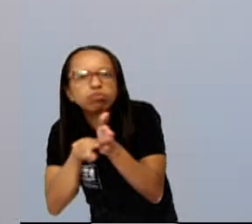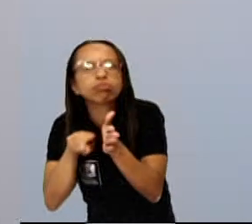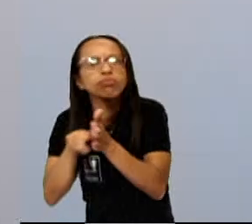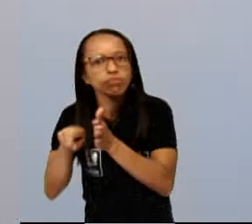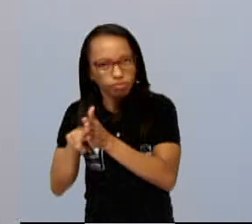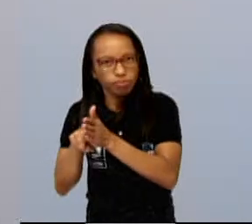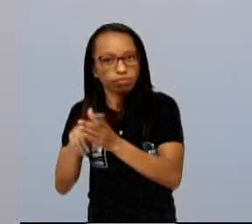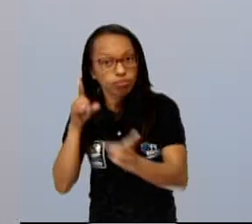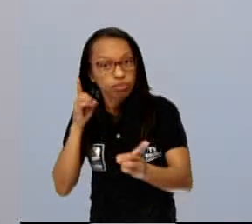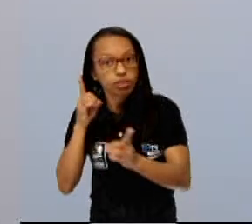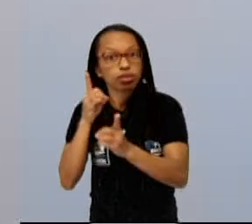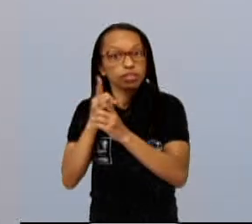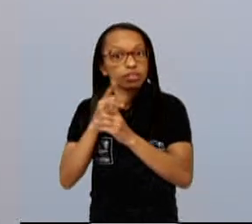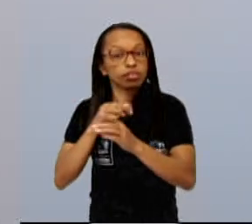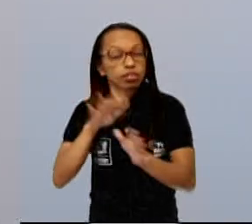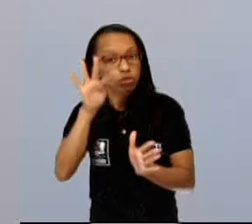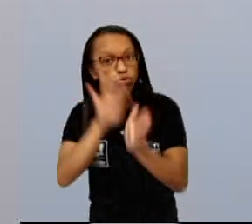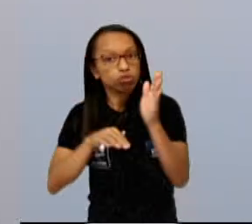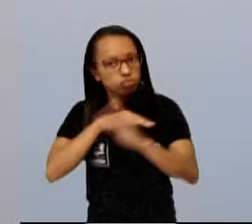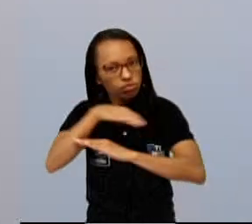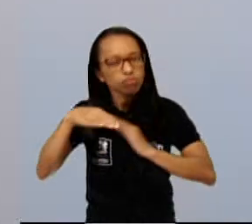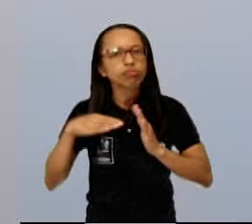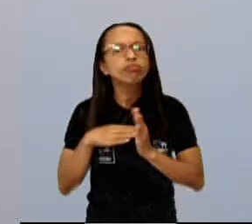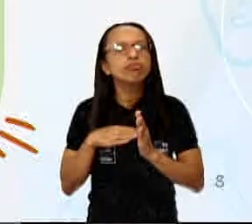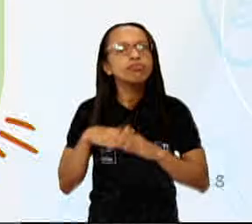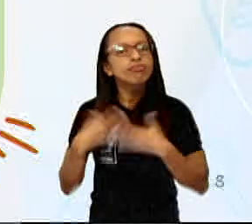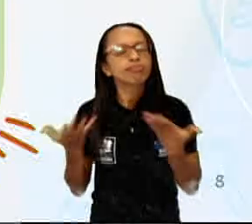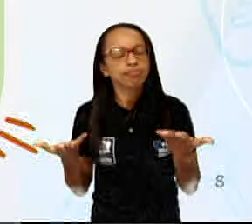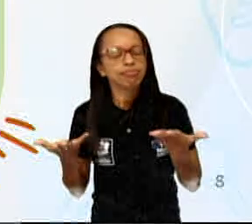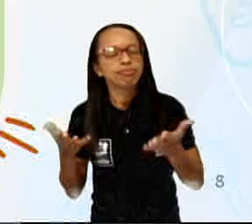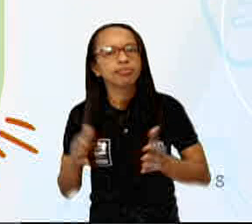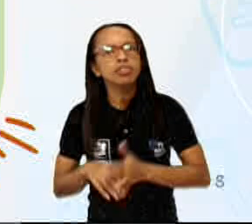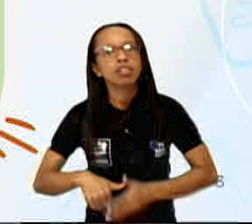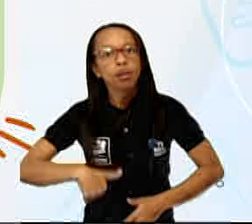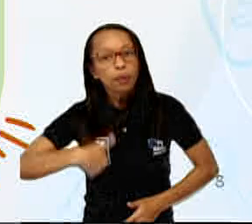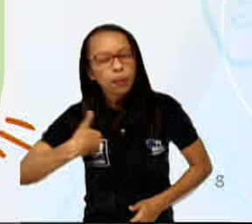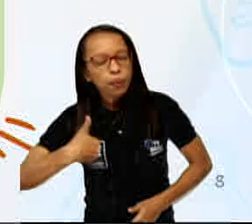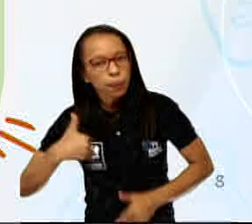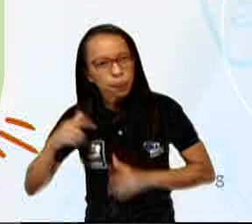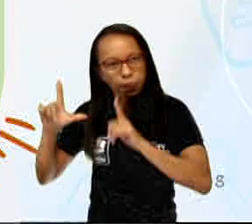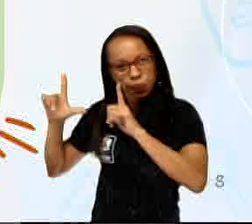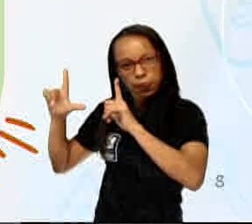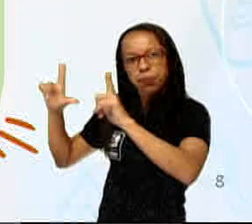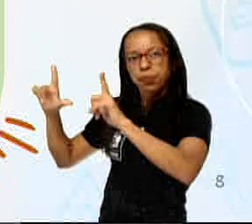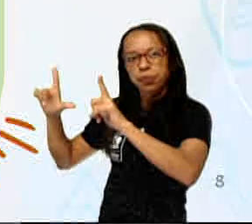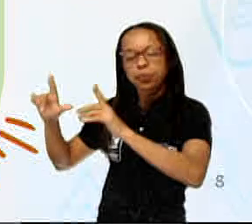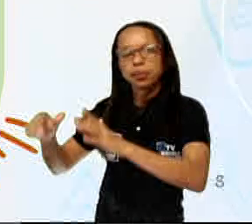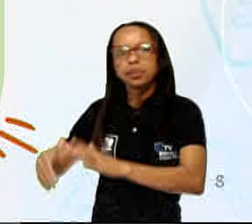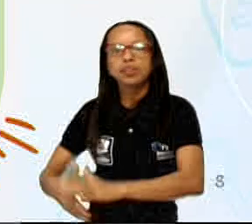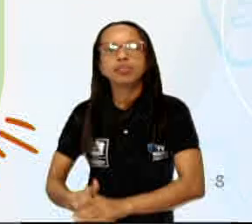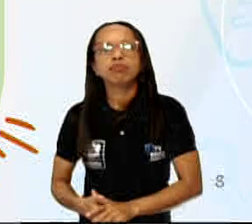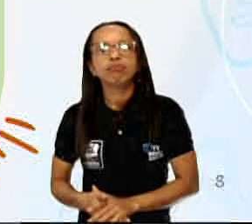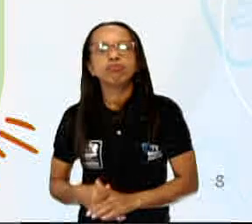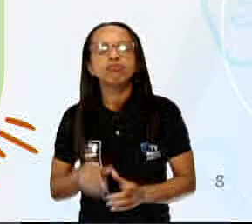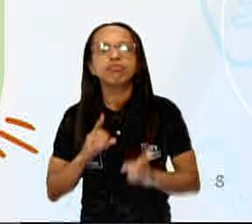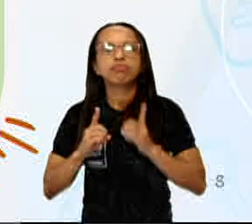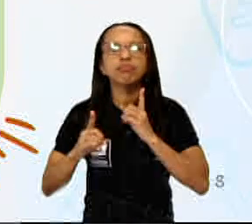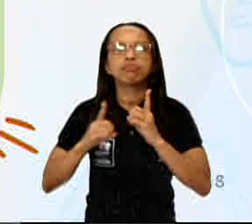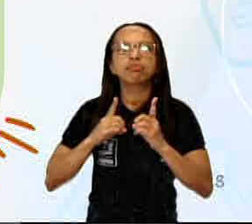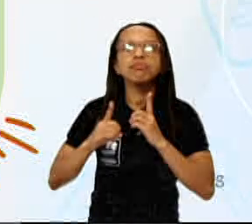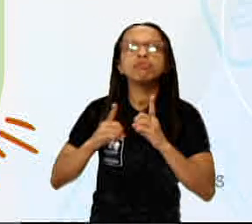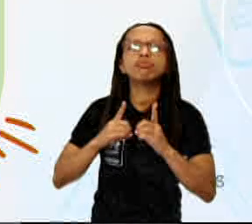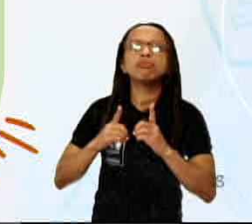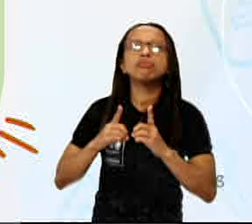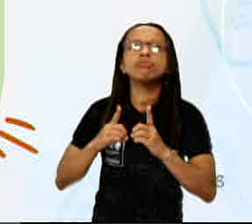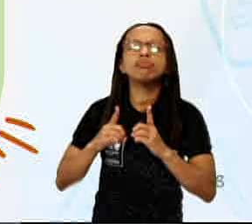completo? Vamos ver quais foram? Nessa primeira lâmina, a gente fez a discussão em torno do conto